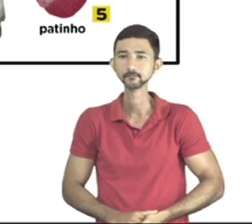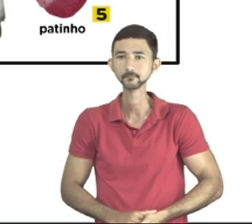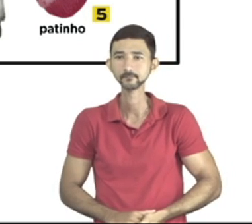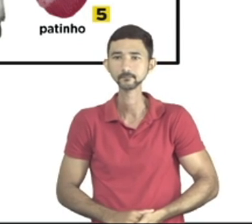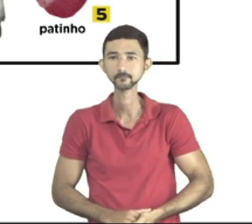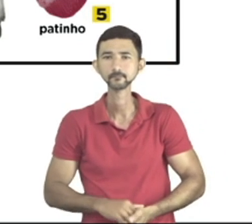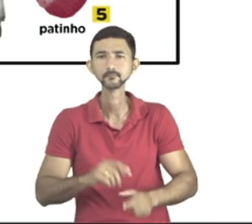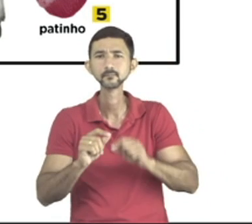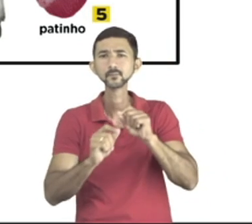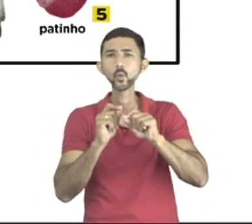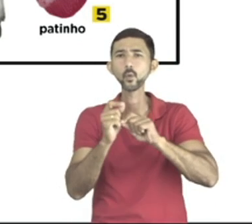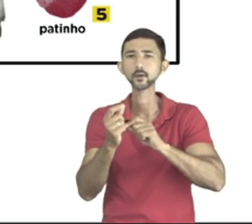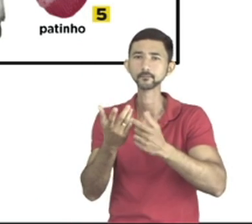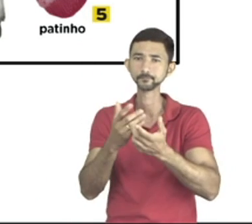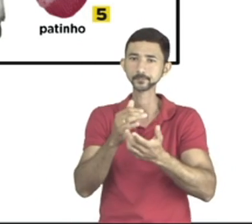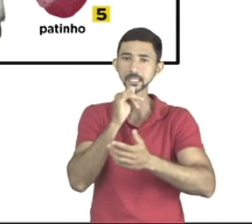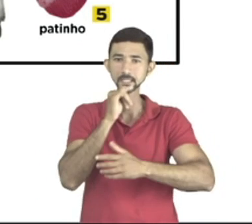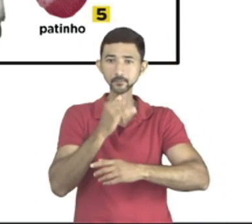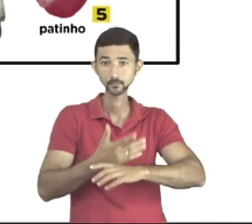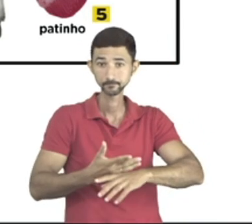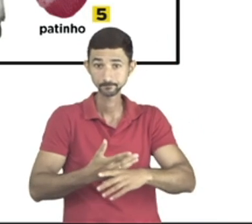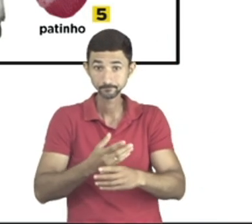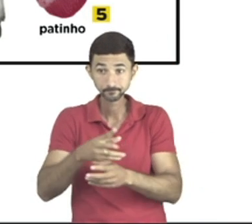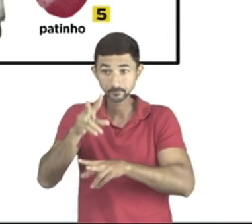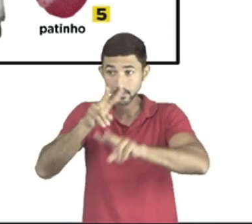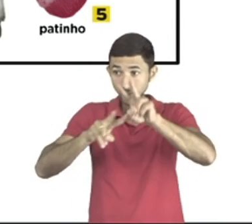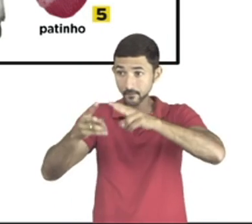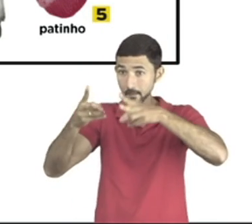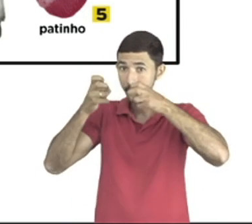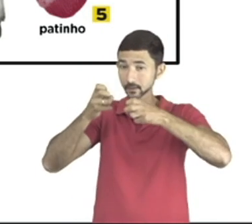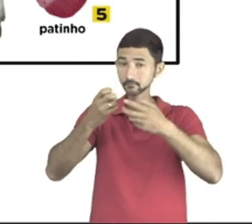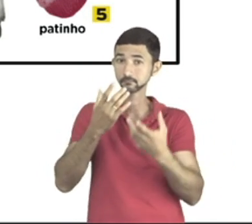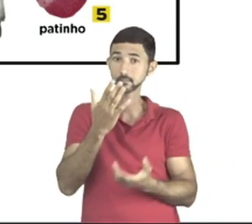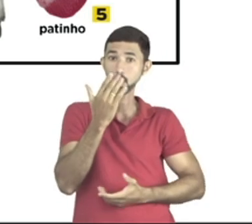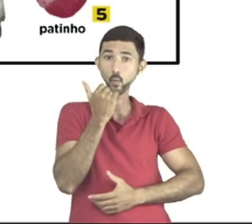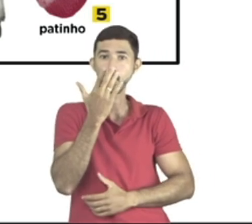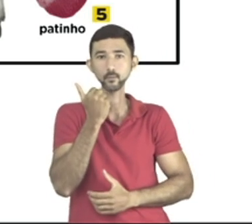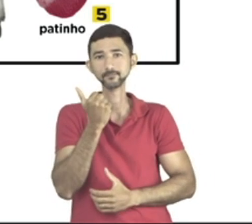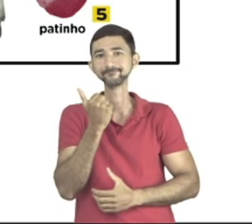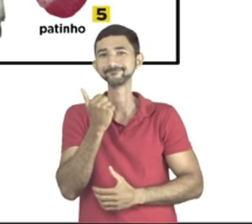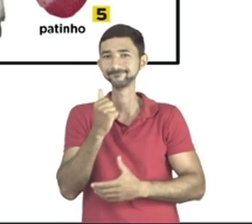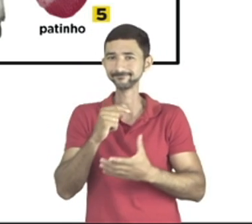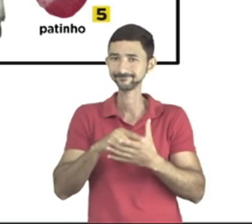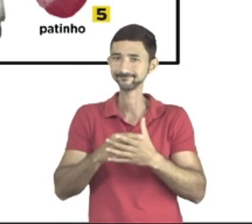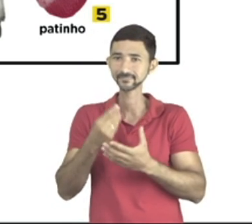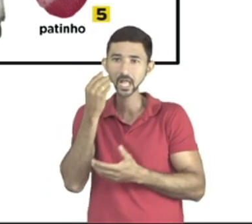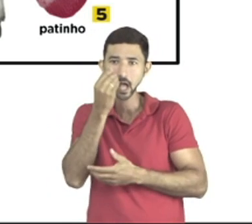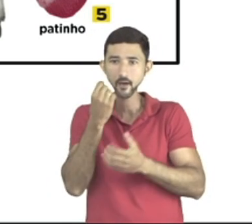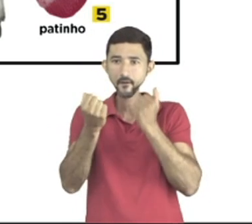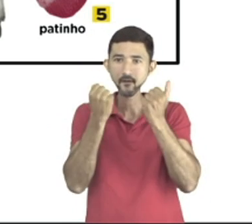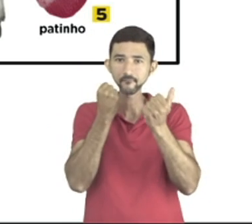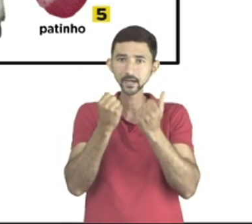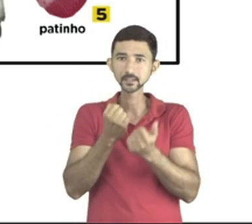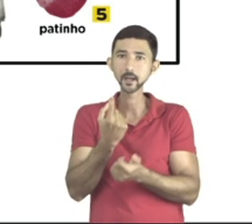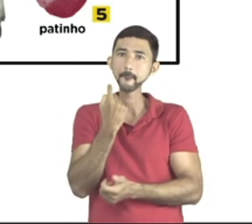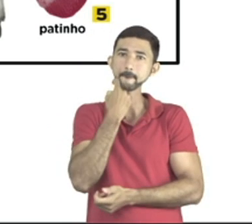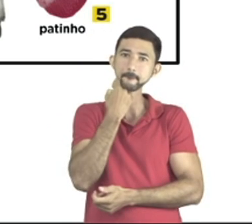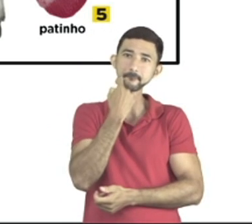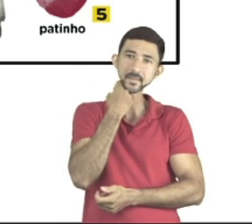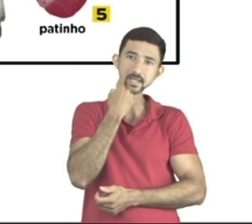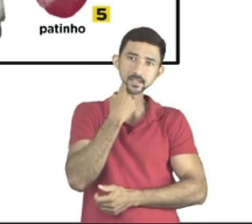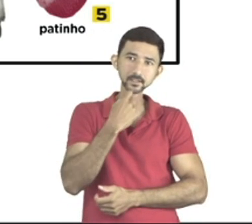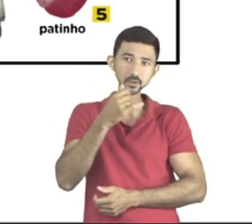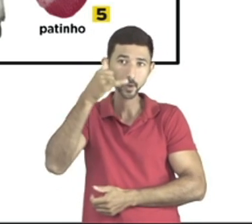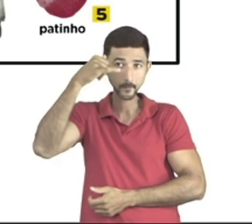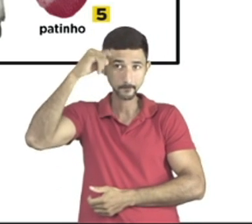Organoléptica, ela serve para quê? Primordialmente, avaliação dos alimentos. Então, olha só, o peixe e